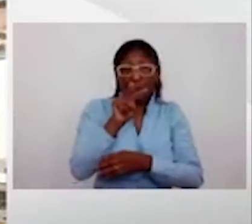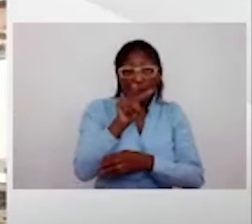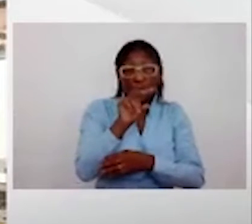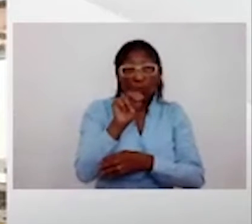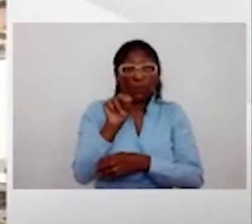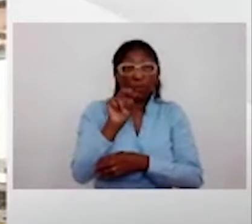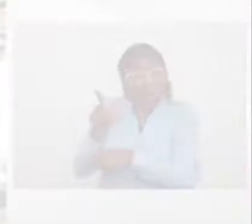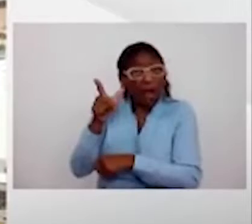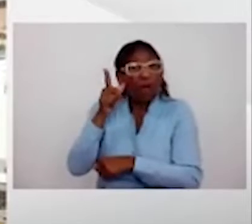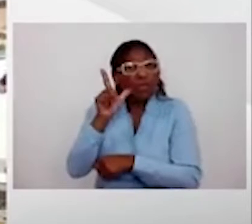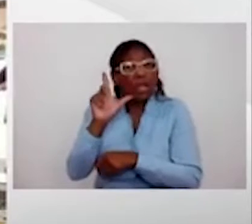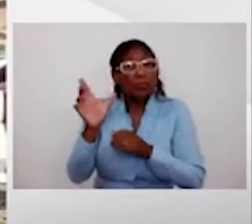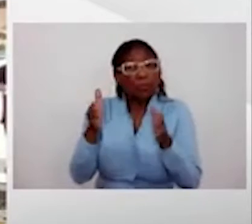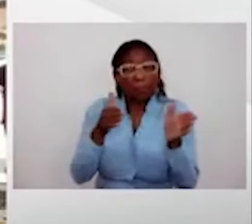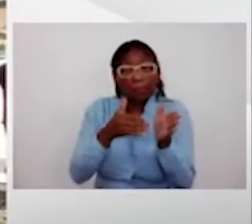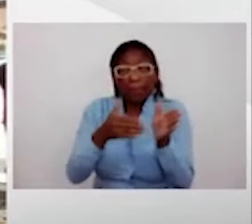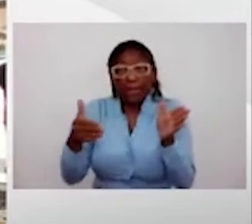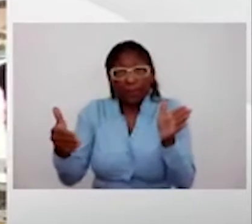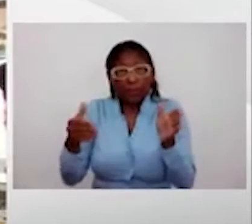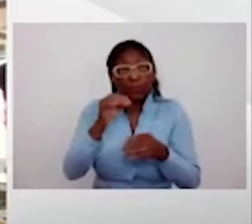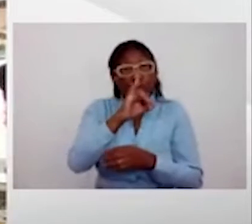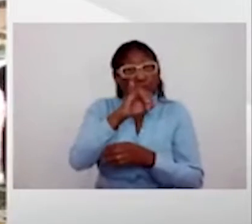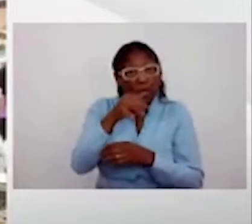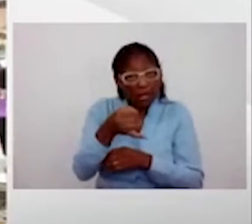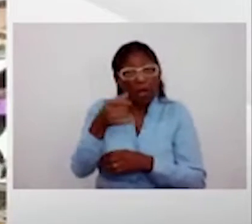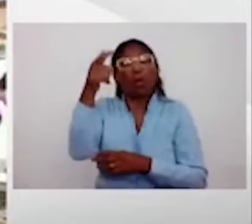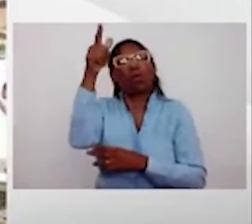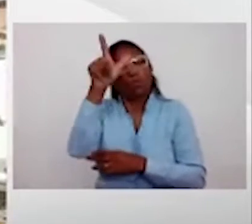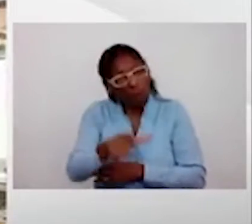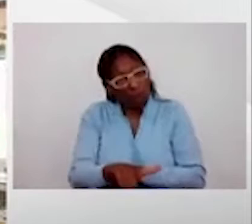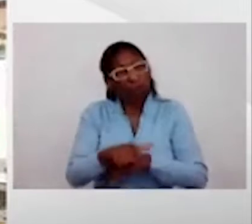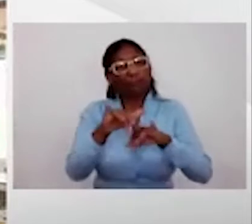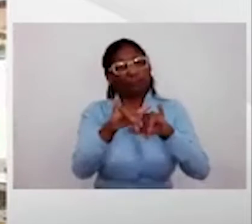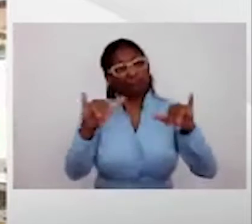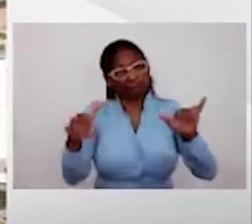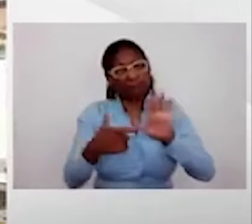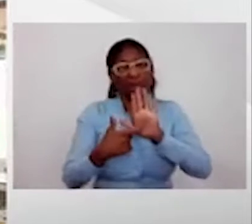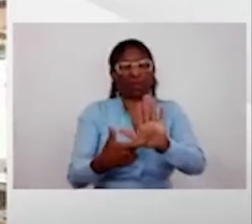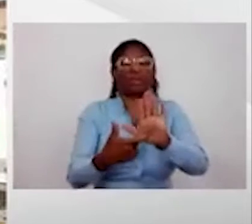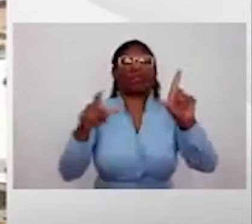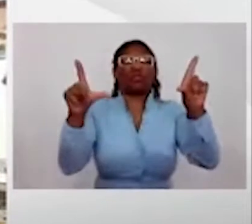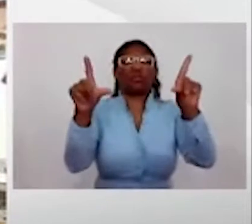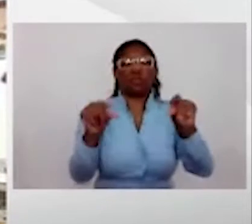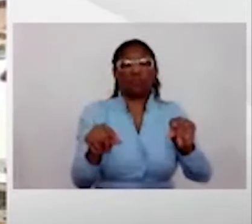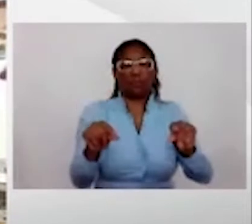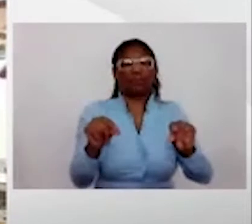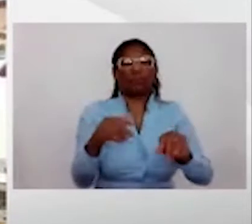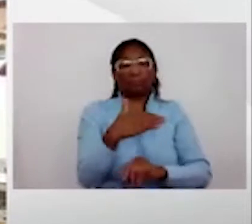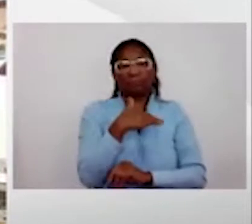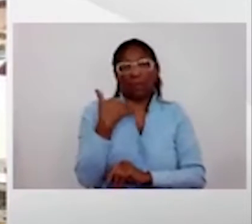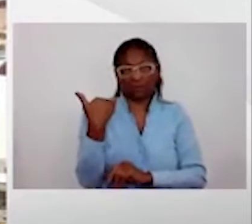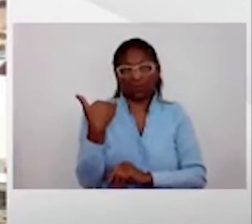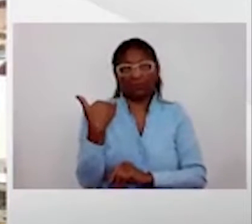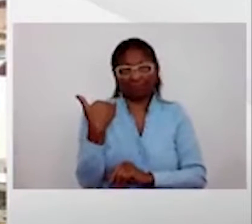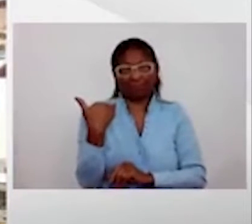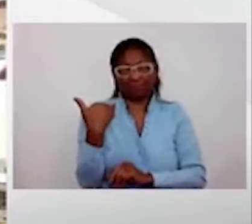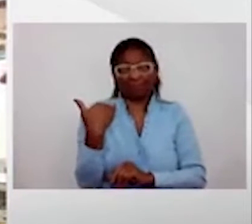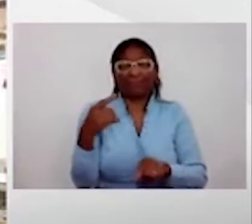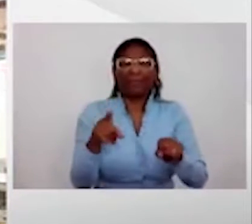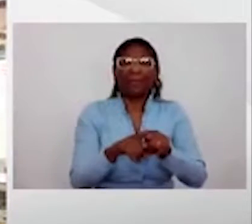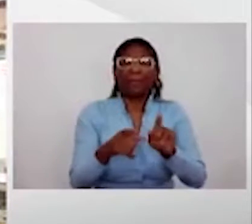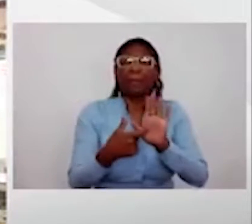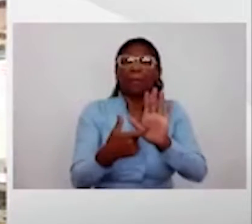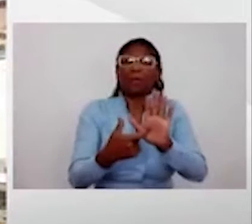2.056 vidas humanas. O mês de janeiro, mais uma vez, apresenta essa redução significativa e, conforme está demonstrado